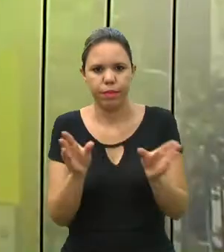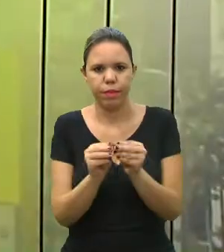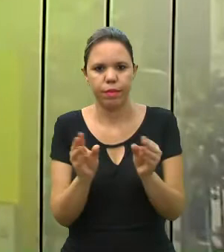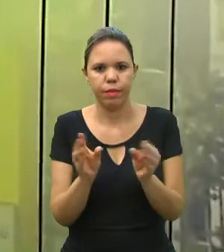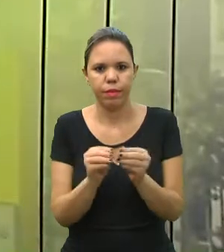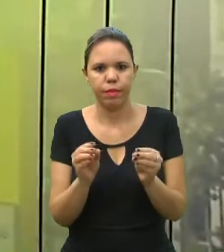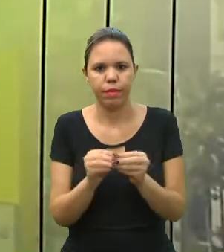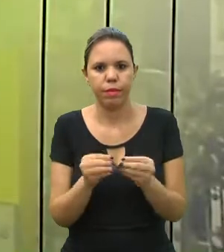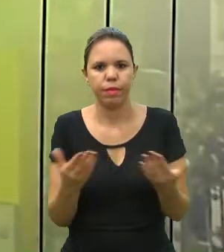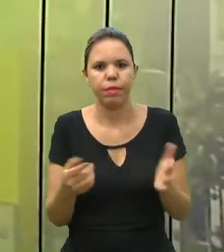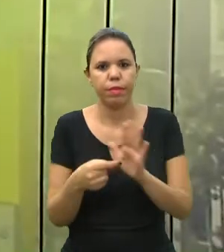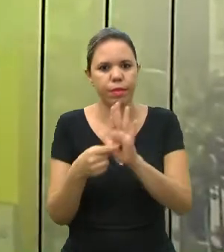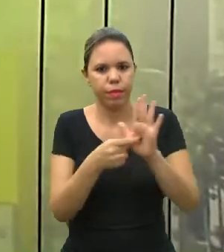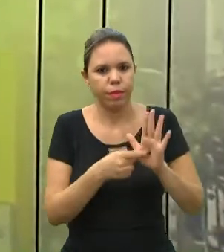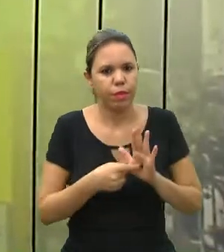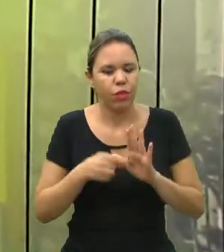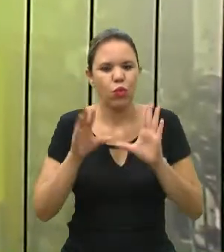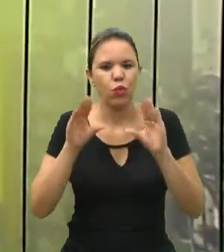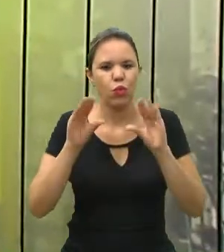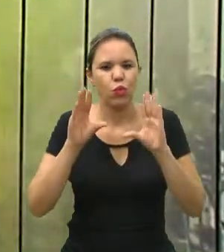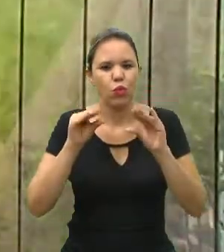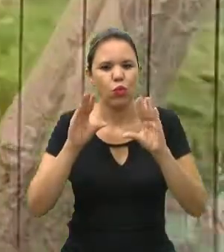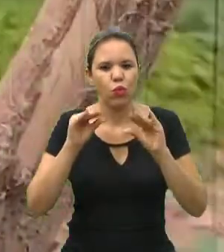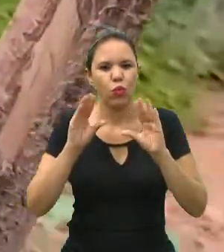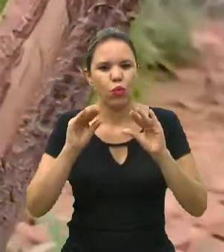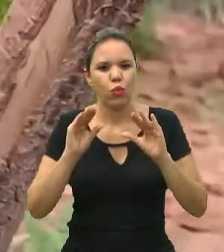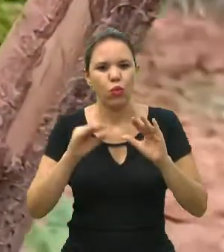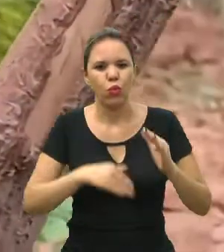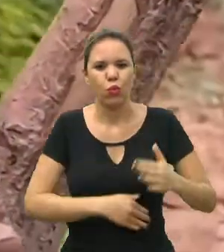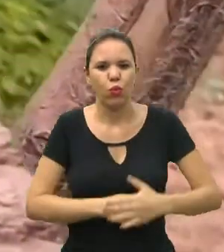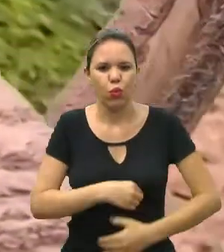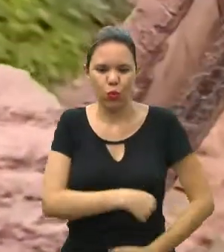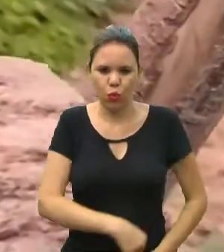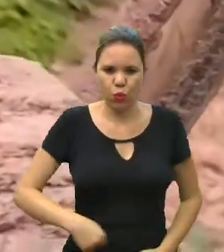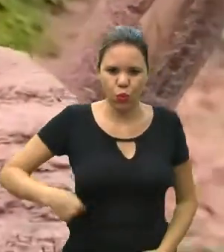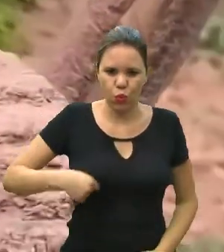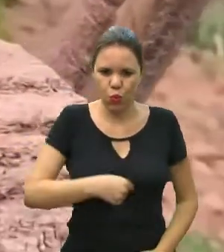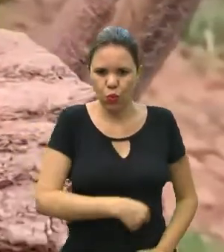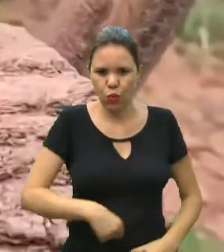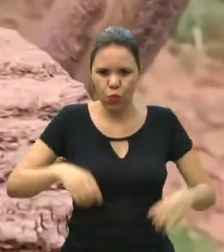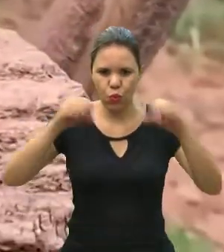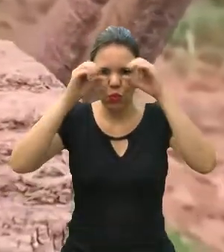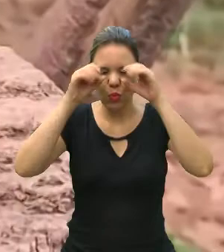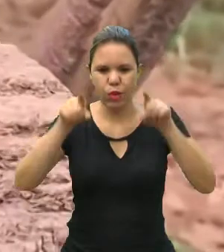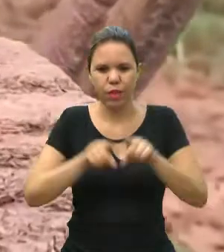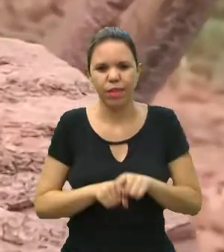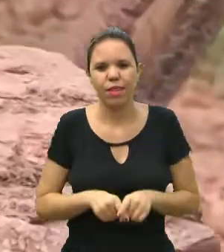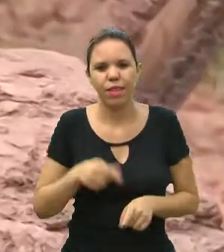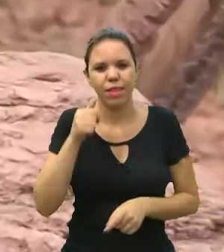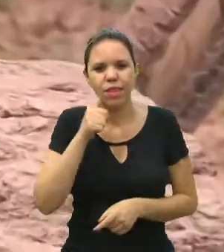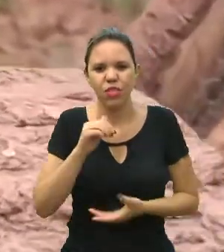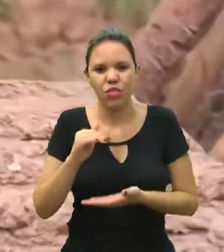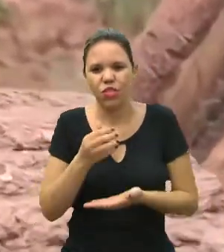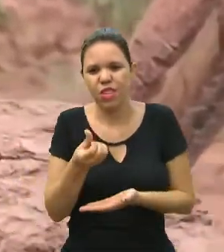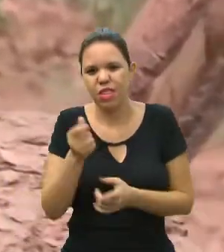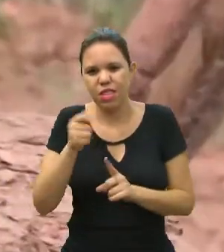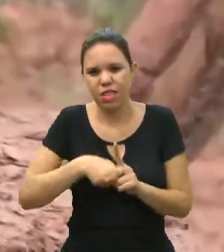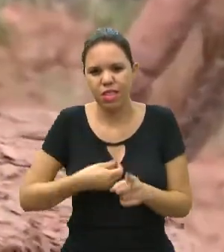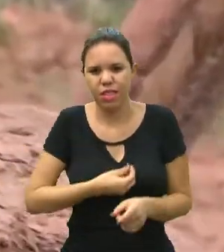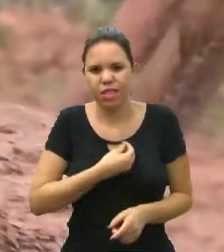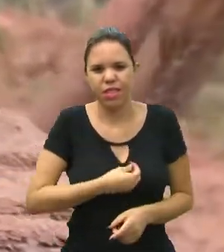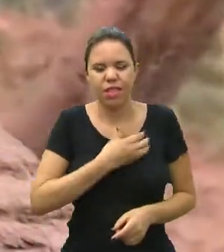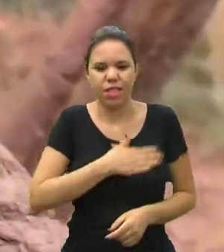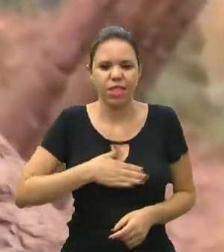gente encerra essa edição mostrando a fofura desse filhote de panda, que é uma fêmea de apenas 6 meses de vida que